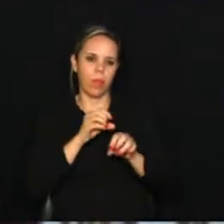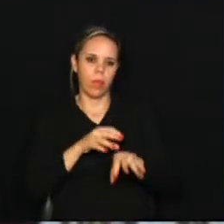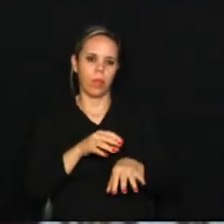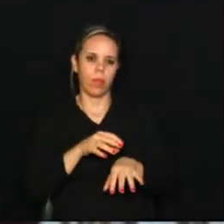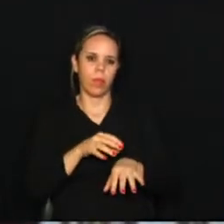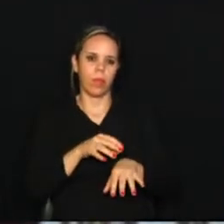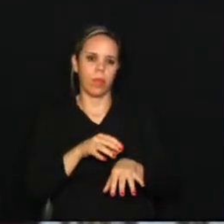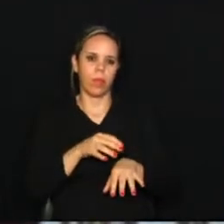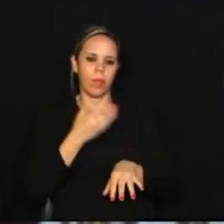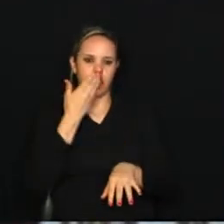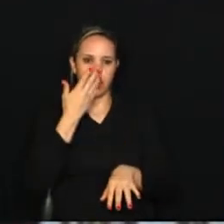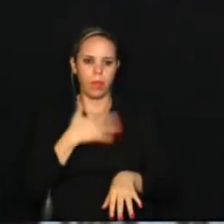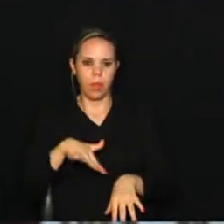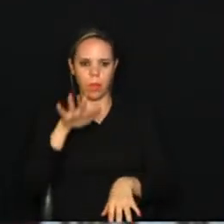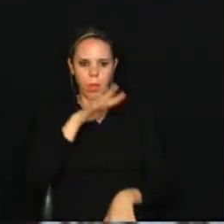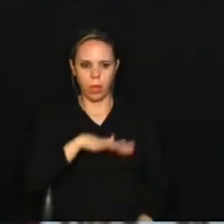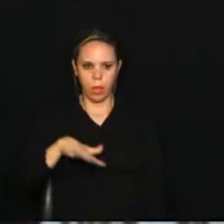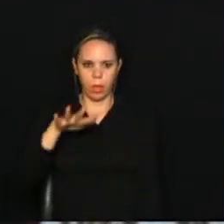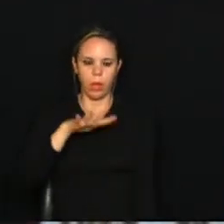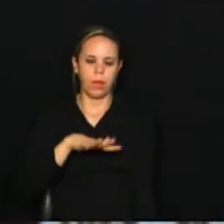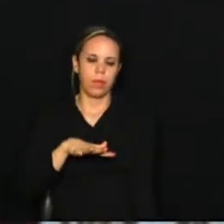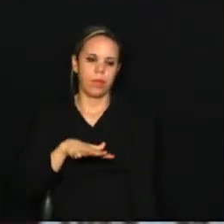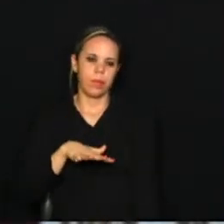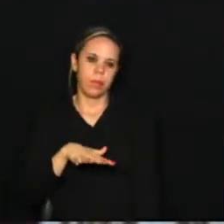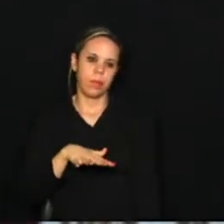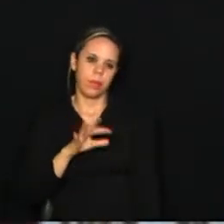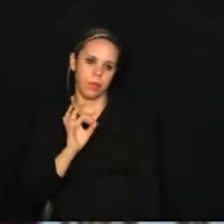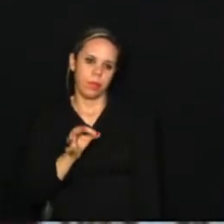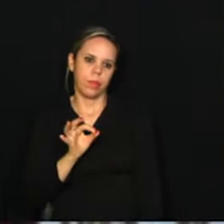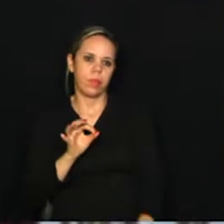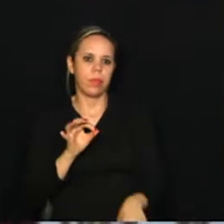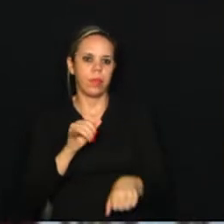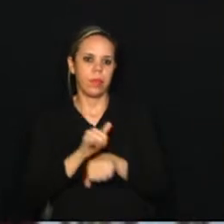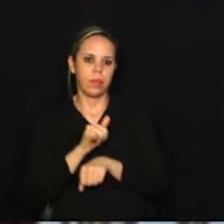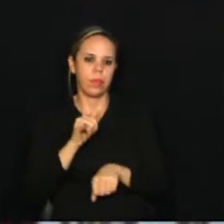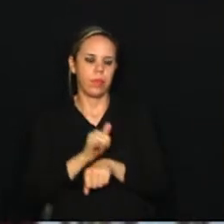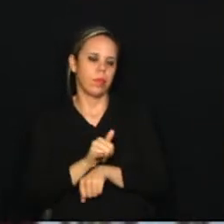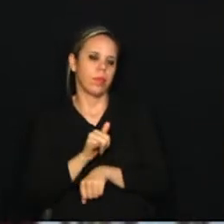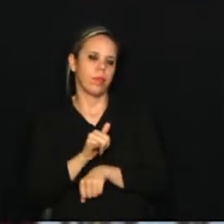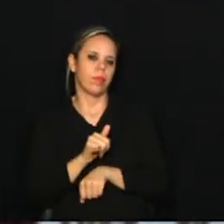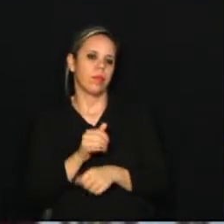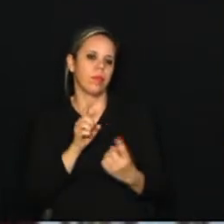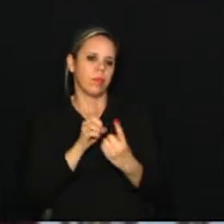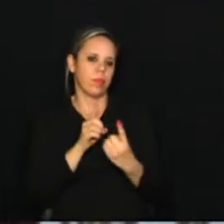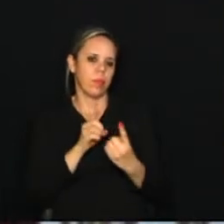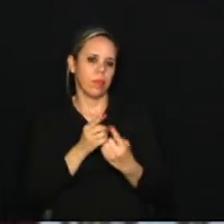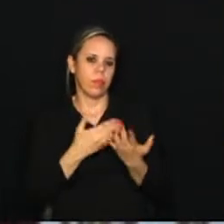nossas crianças. Certamente a ausência de funcionamento da escola